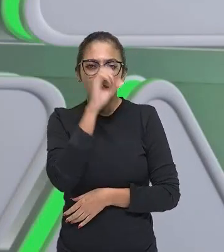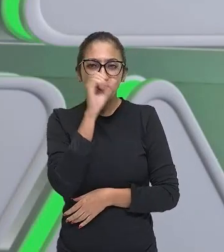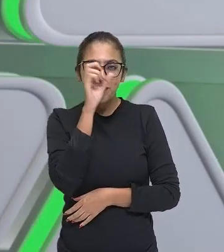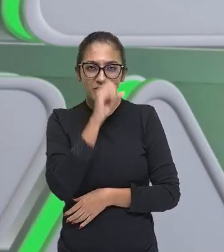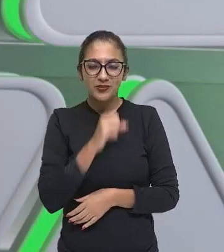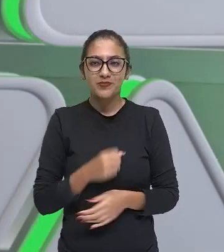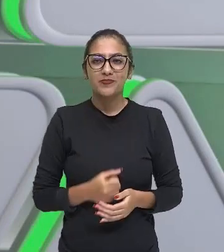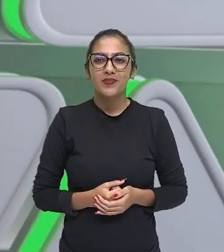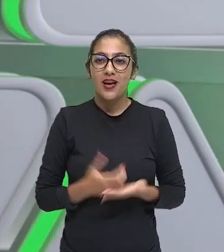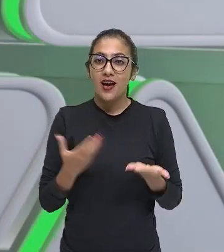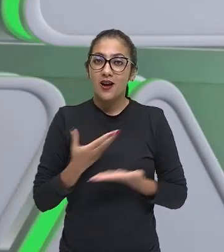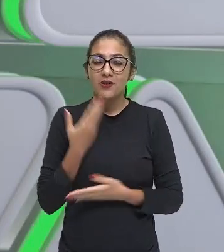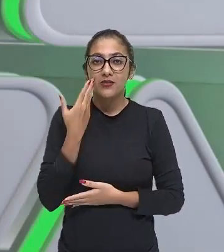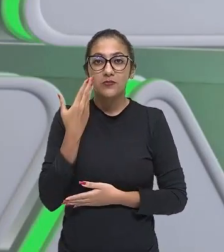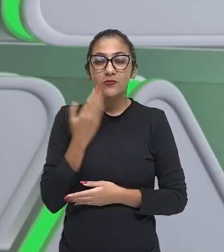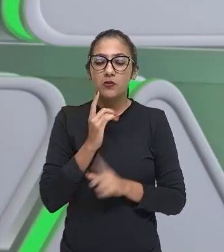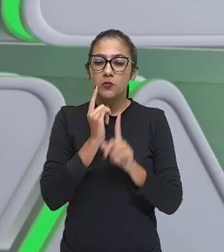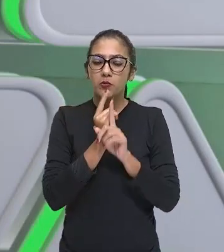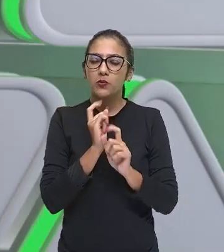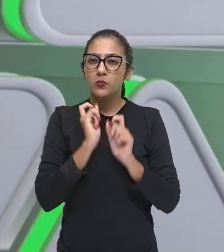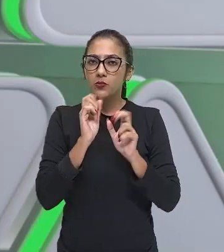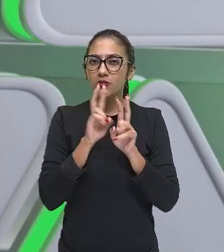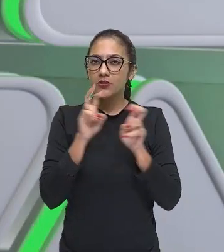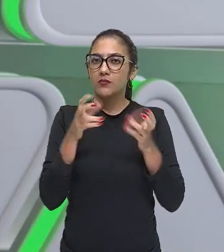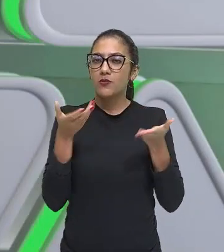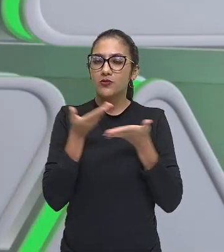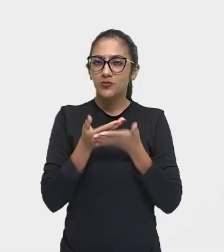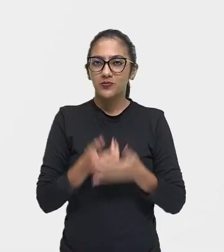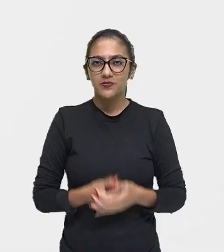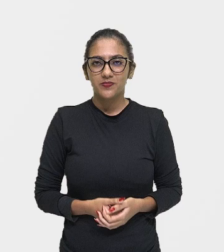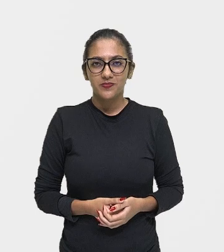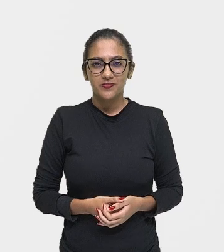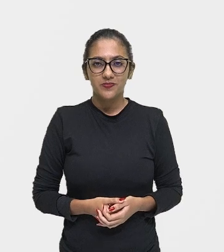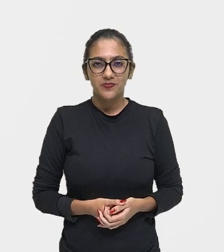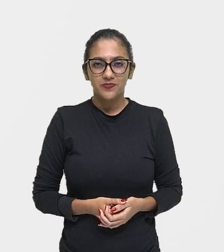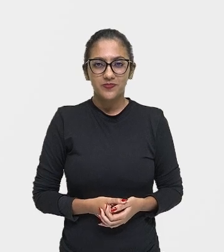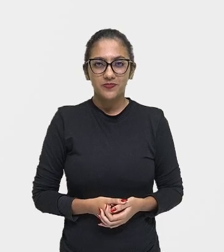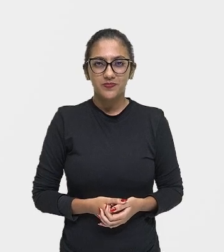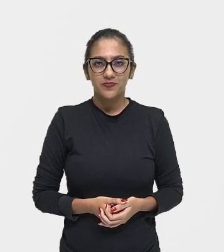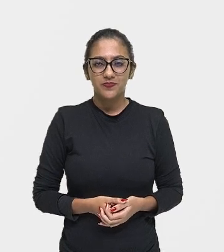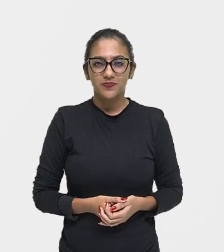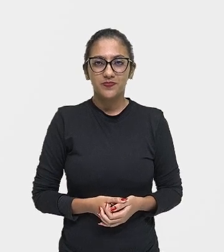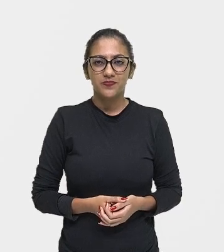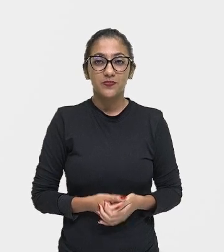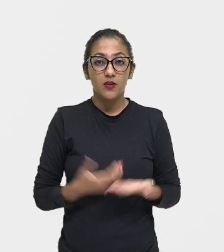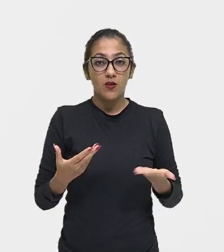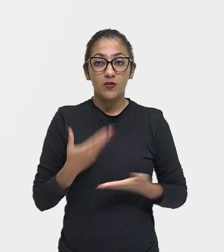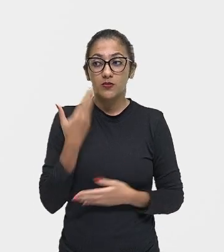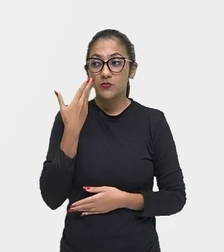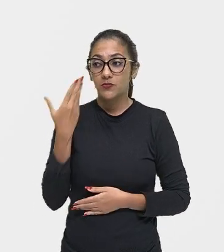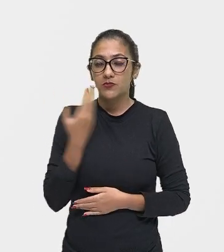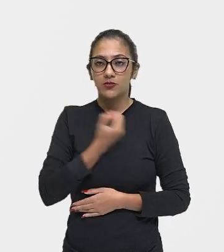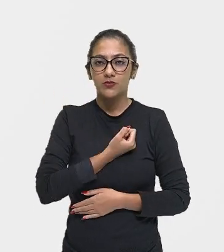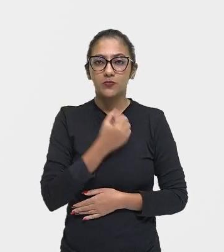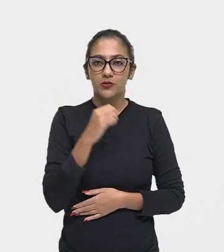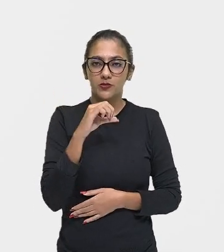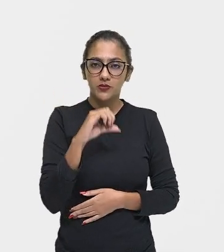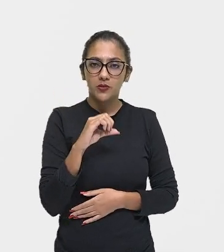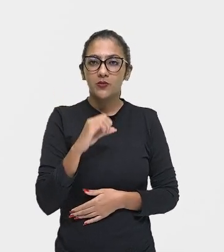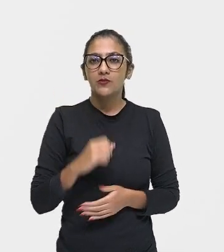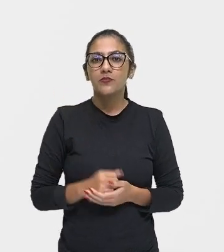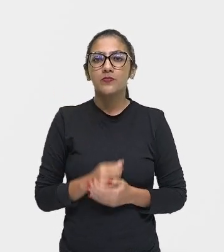E agora vamos descobrir qual o tema da nossa aula? Olha aí, aula